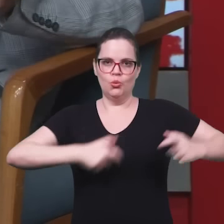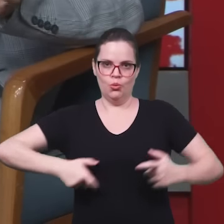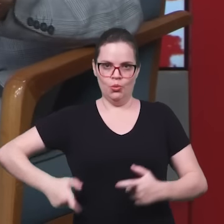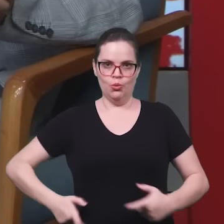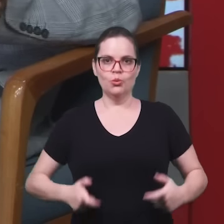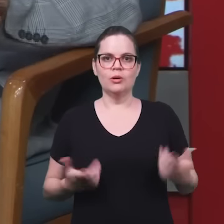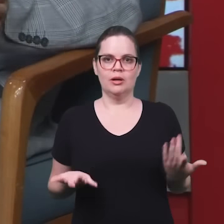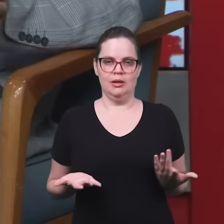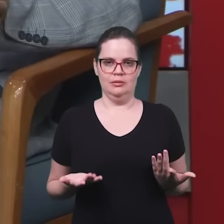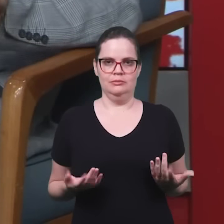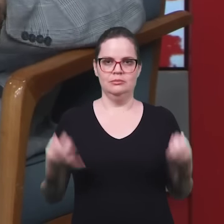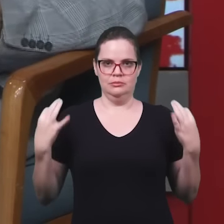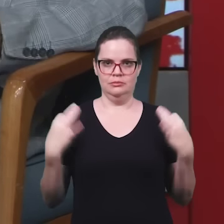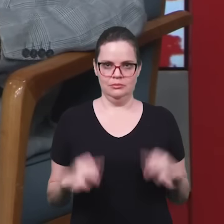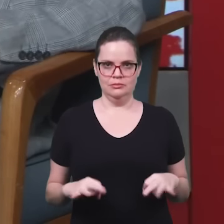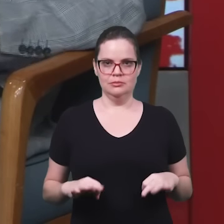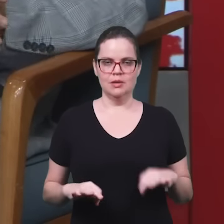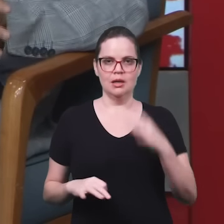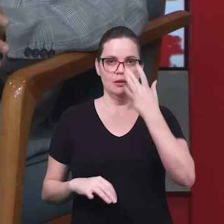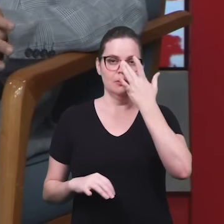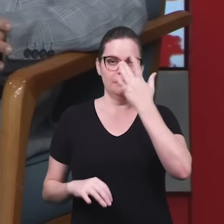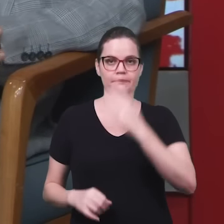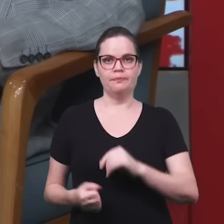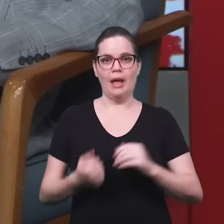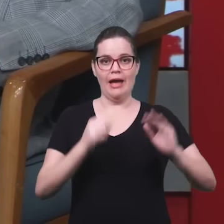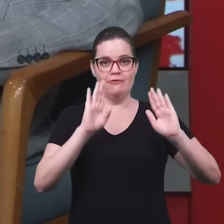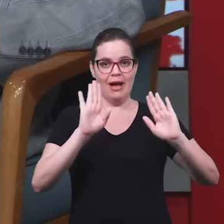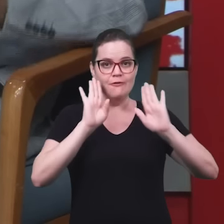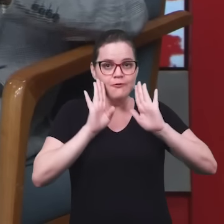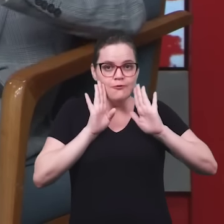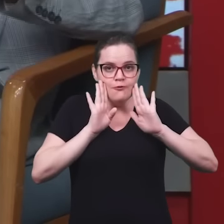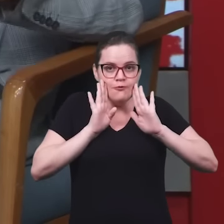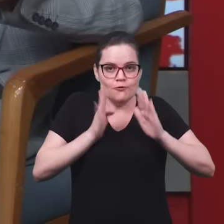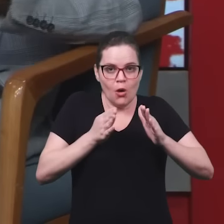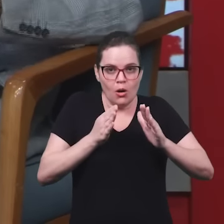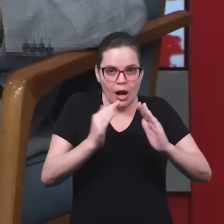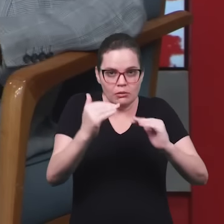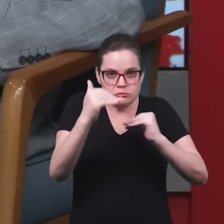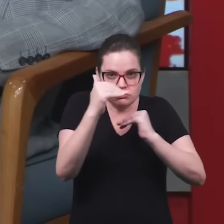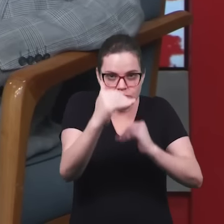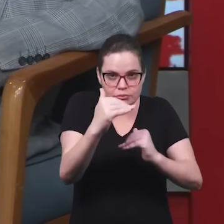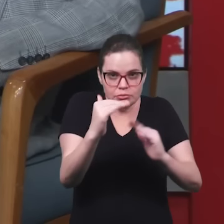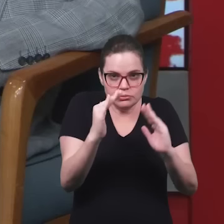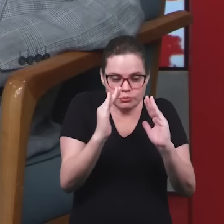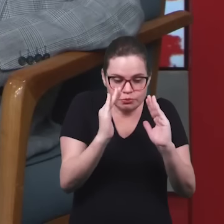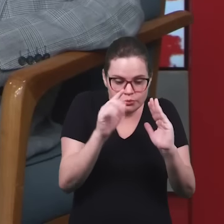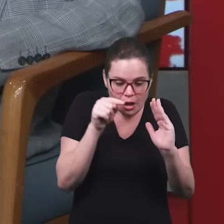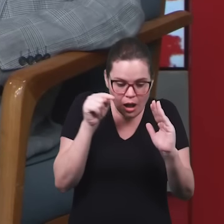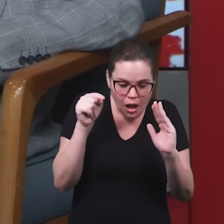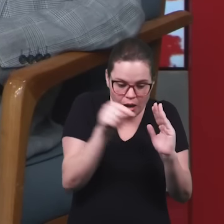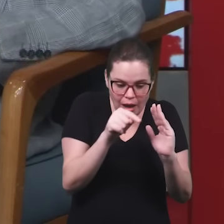o corpo está doente, mas você vai particularizar a doença para, então,